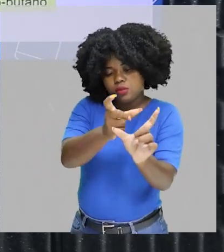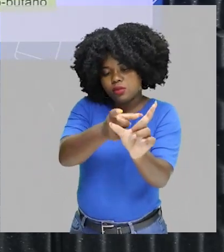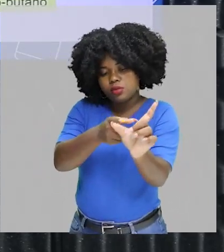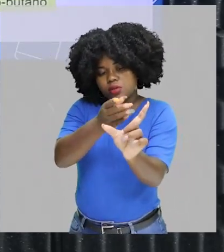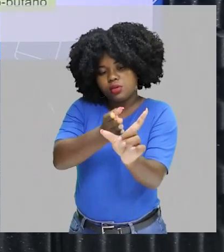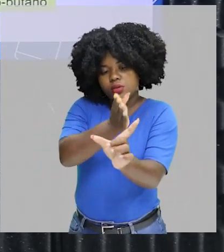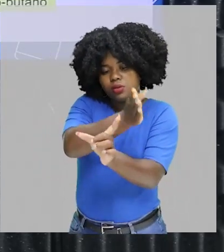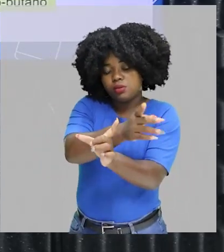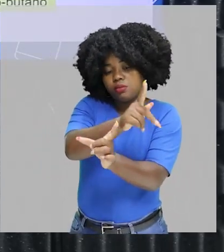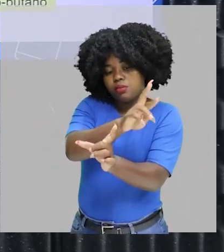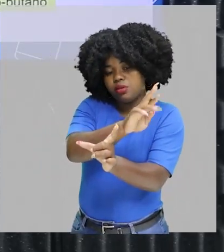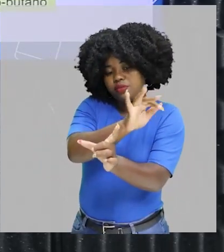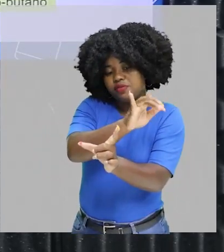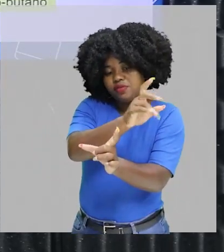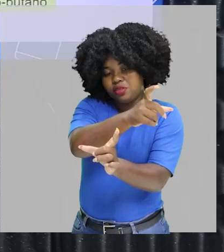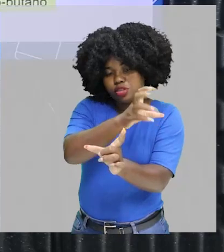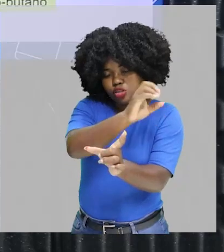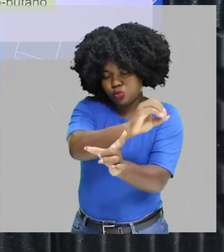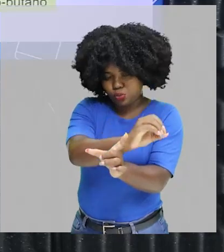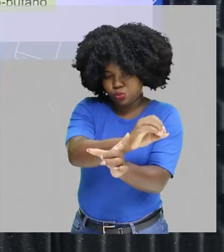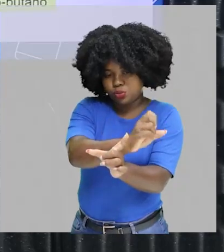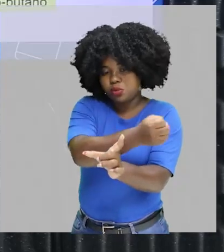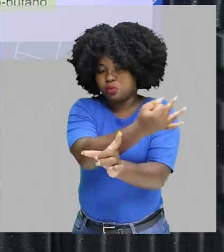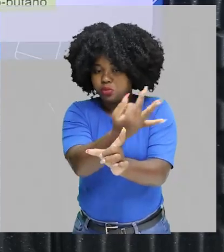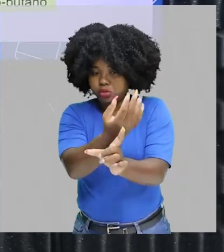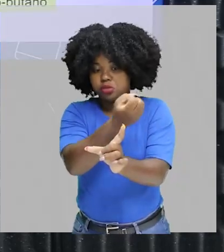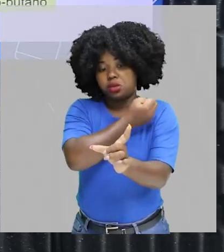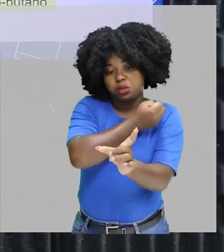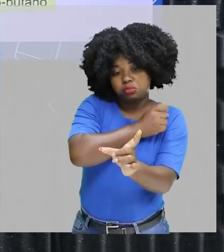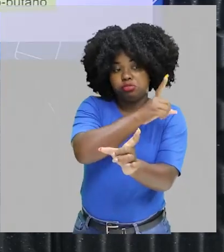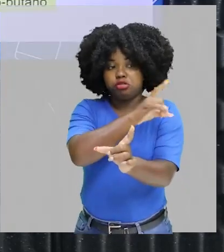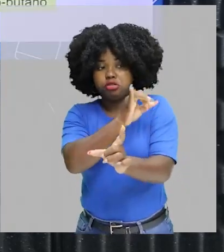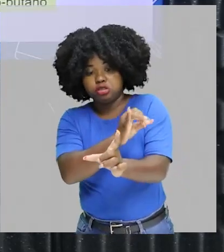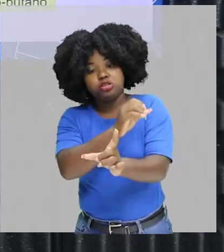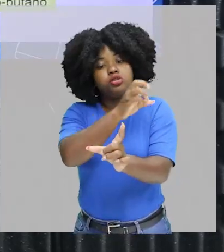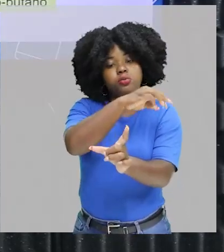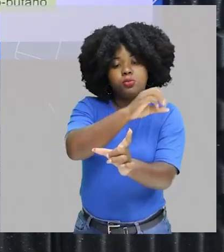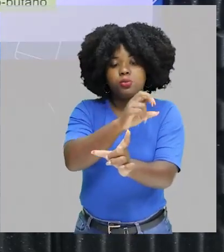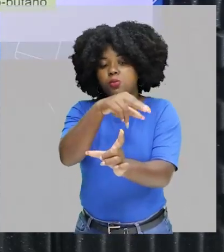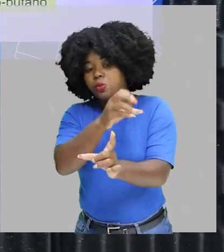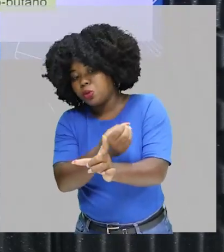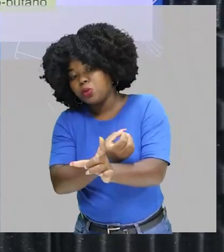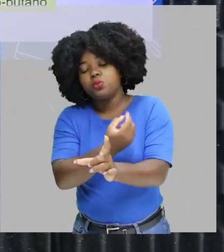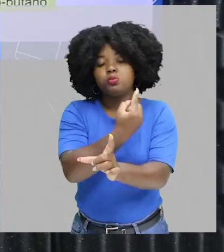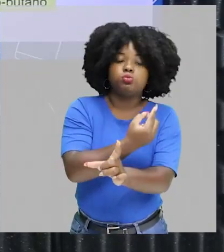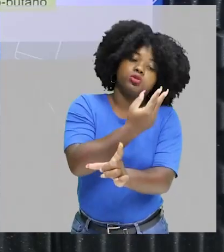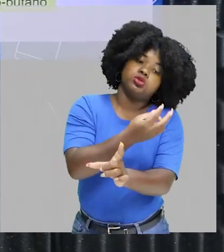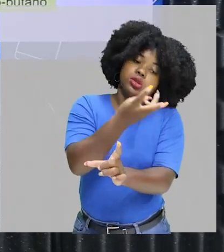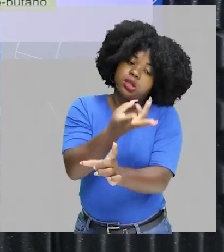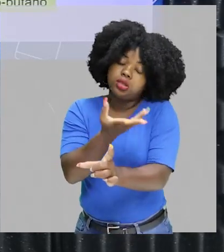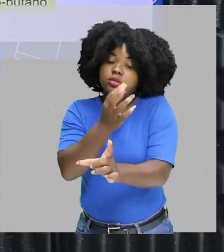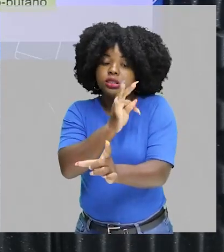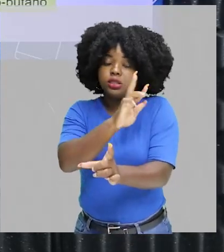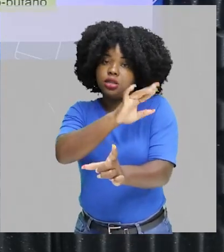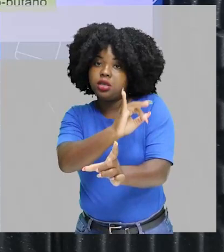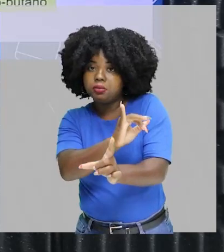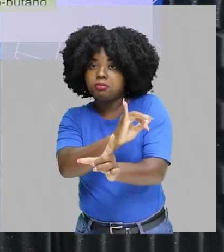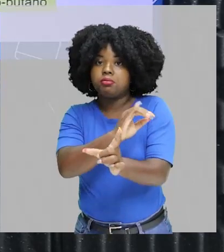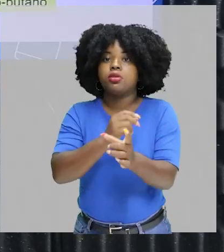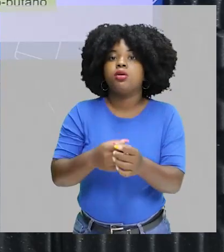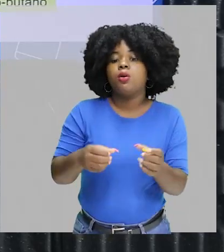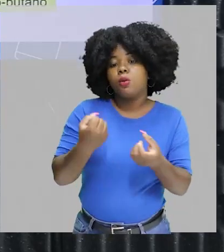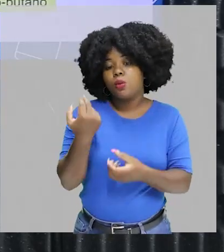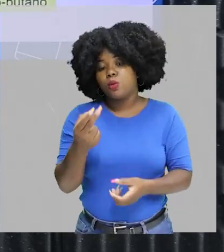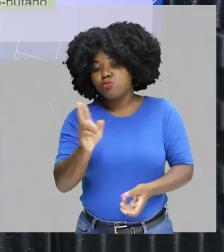vai indicar a quantidade de halogênios, mono, di, tri, né, se tivermos um, dois ou três, e o nome